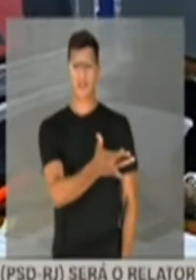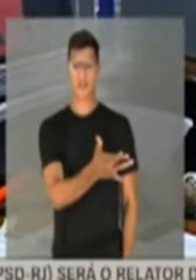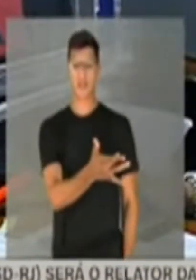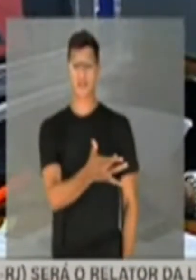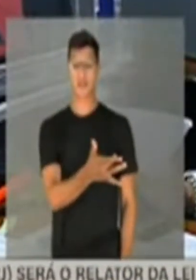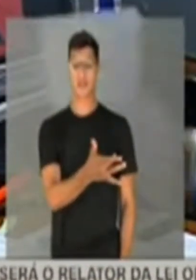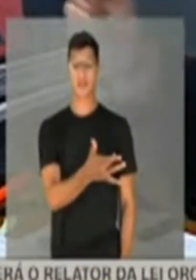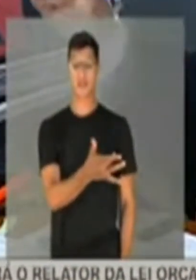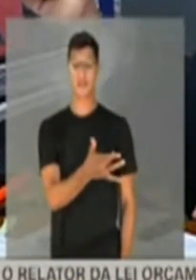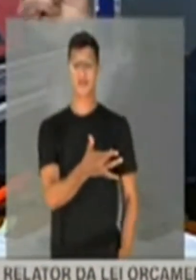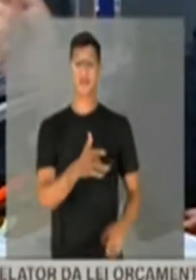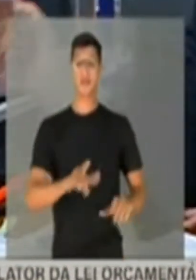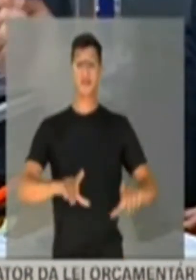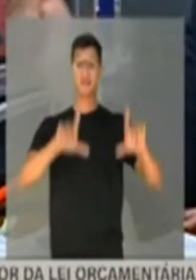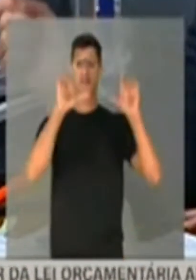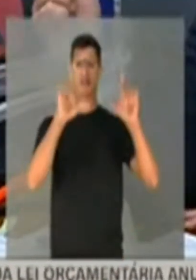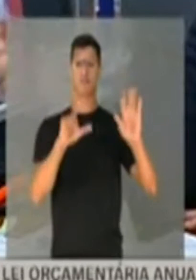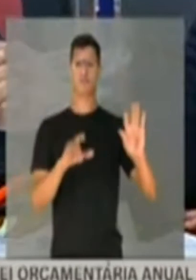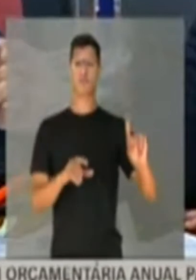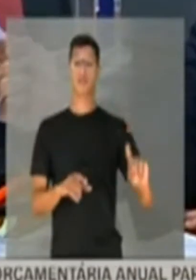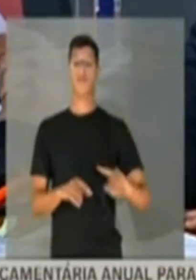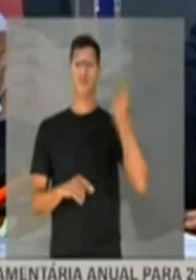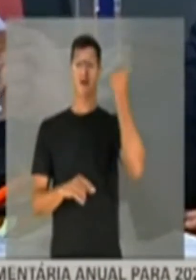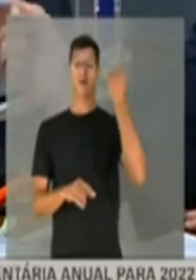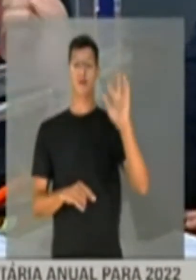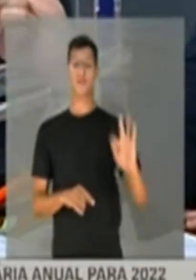Lorenzoni para dizer que eram falsas